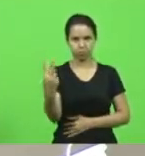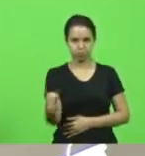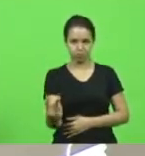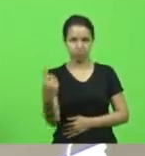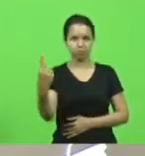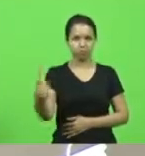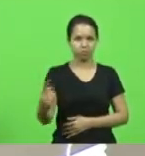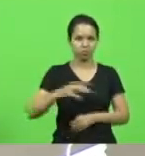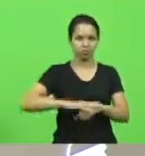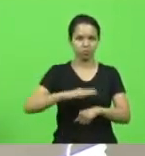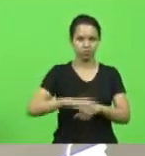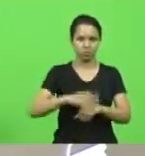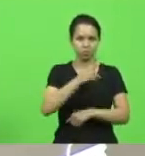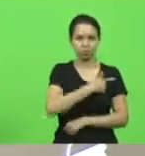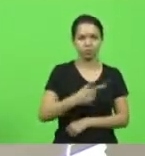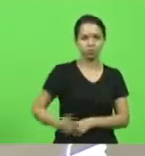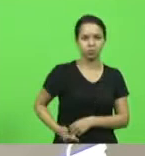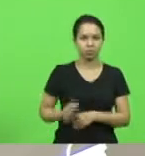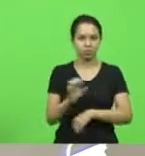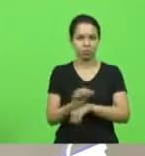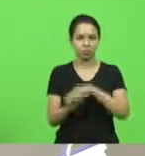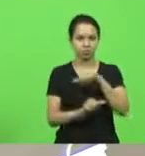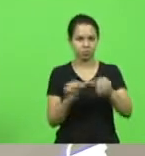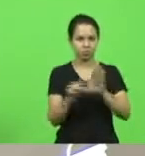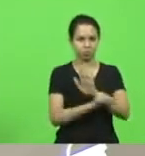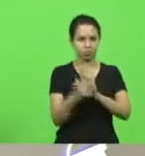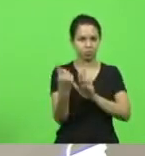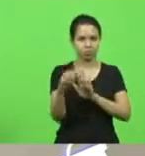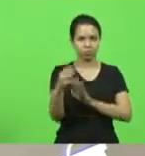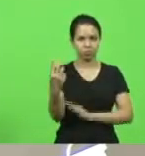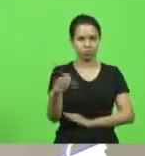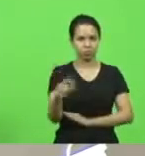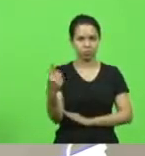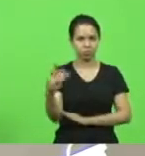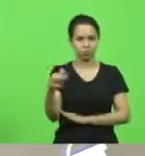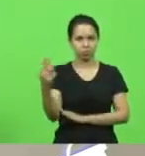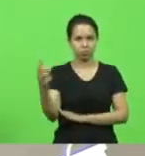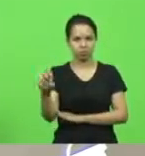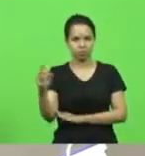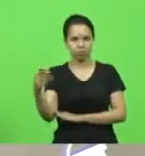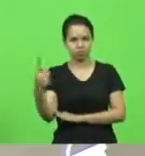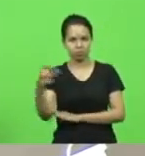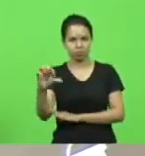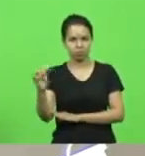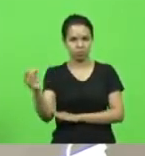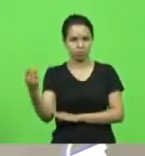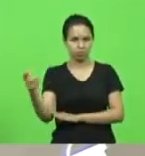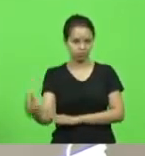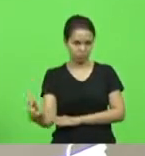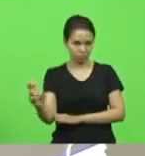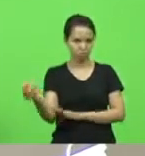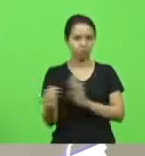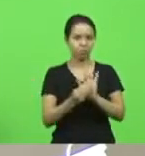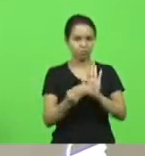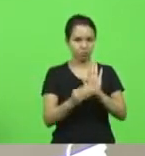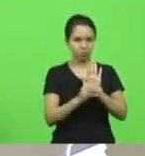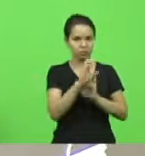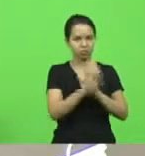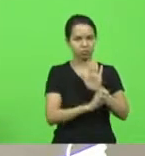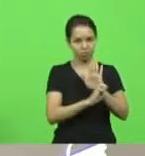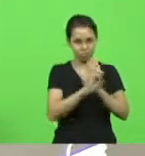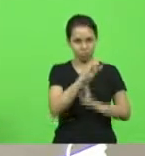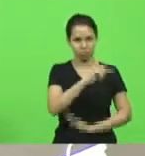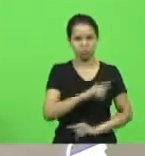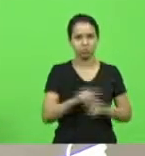altera o artigo 137 da lei 6.745 de 1985, que dispõe sobre o Estatuto dos Servidores Públicos